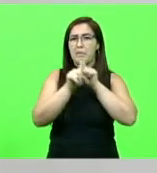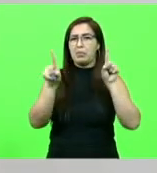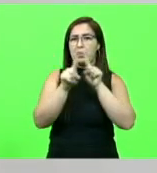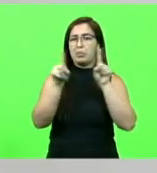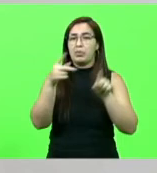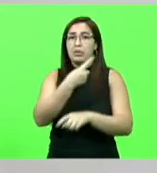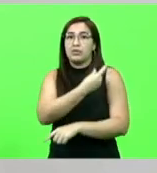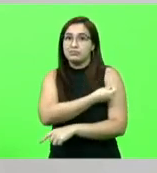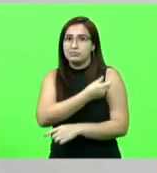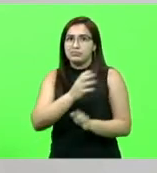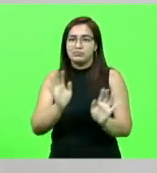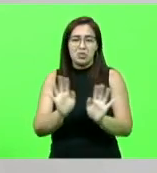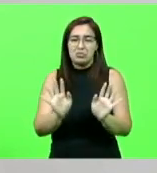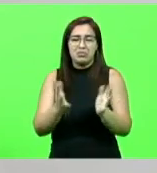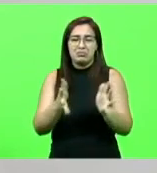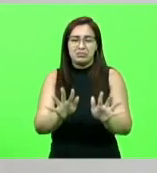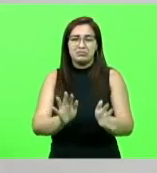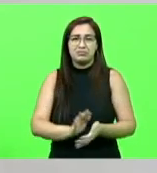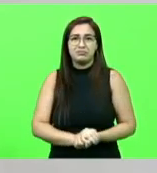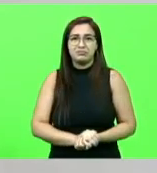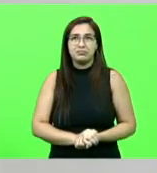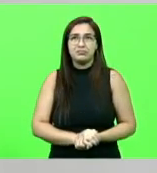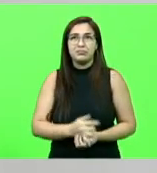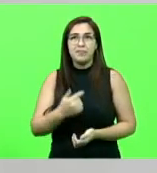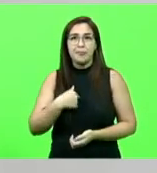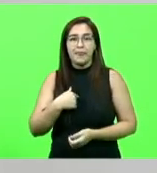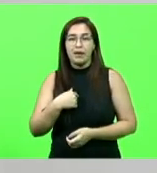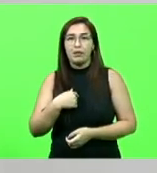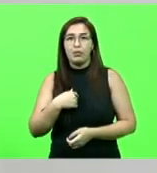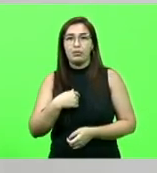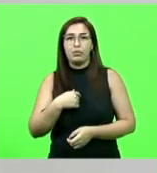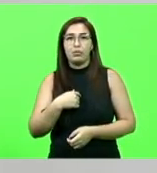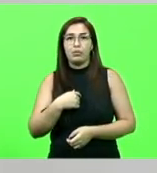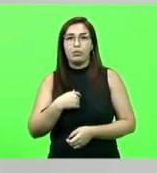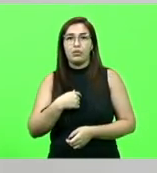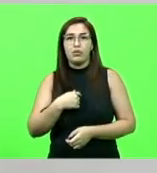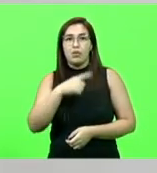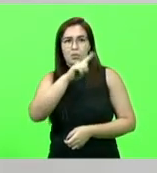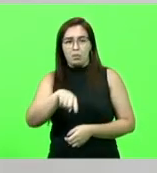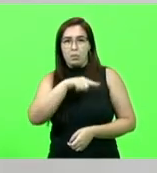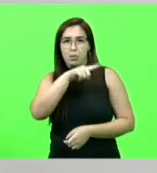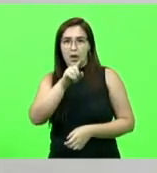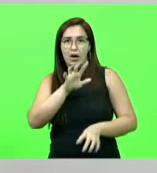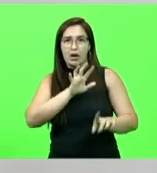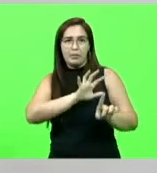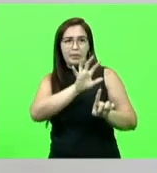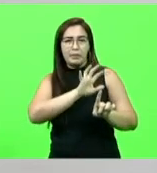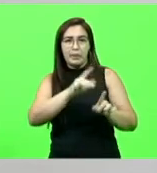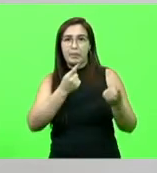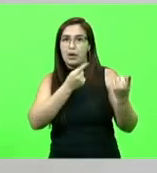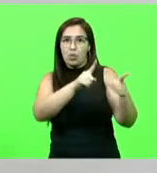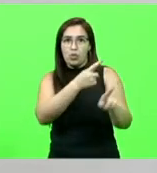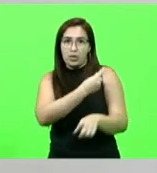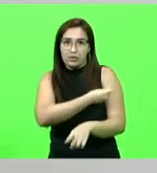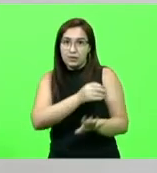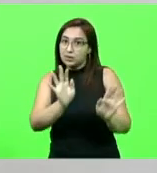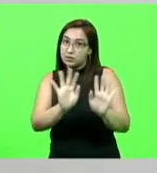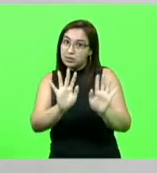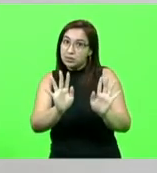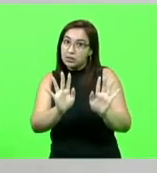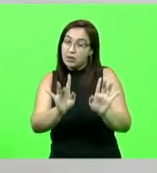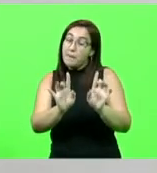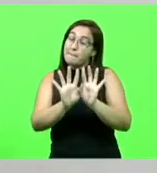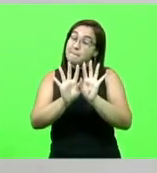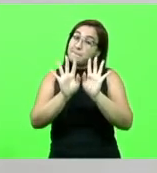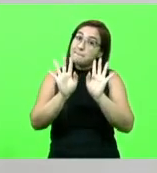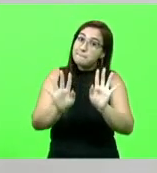vacina. Eu não sou negacionista. Eu não sou contra a vacina. Agora eu respeito a